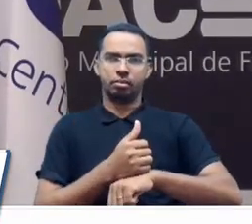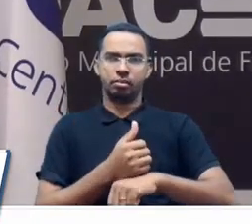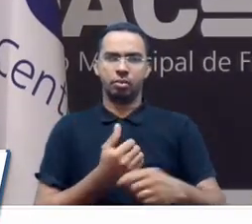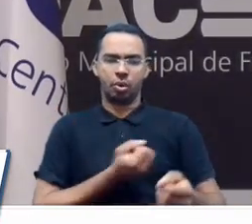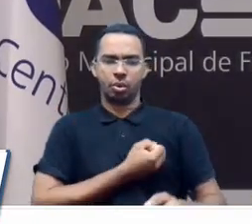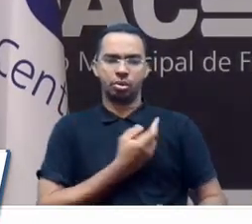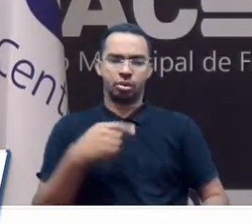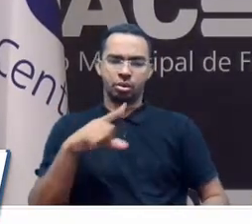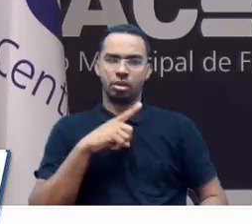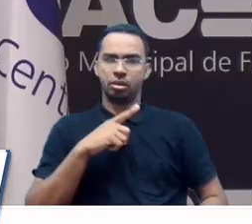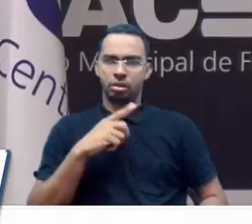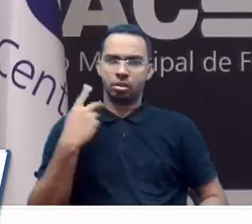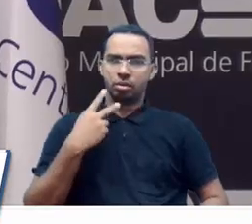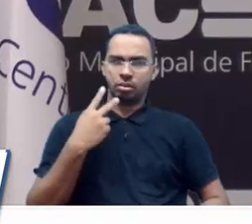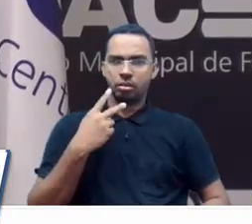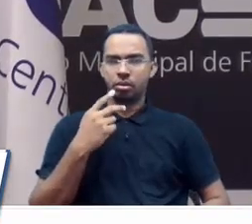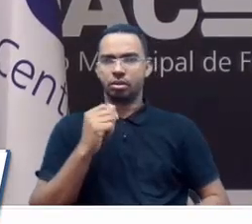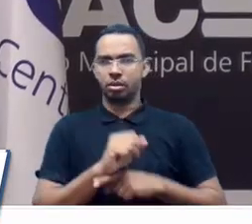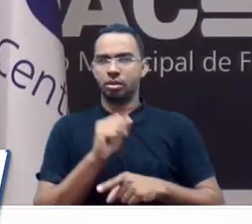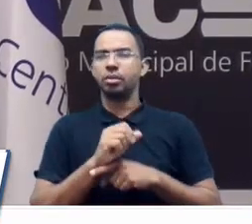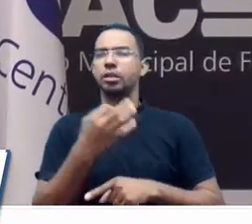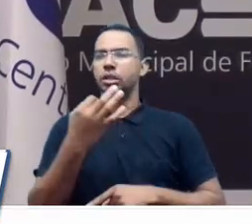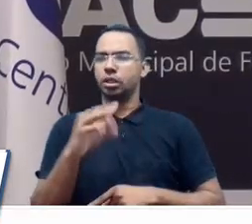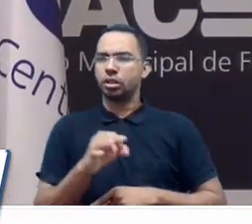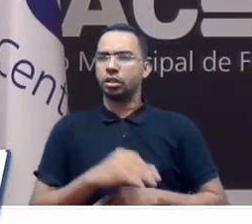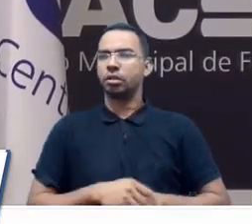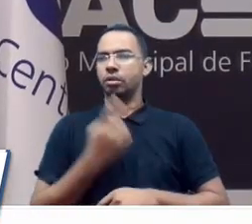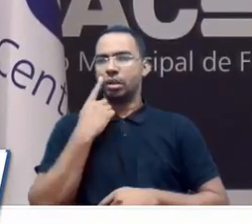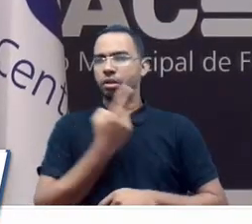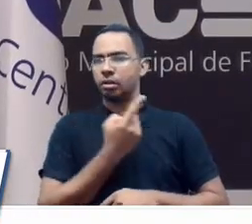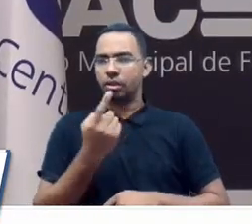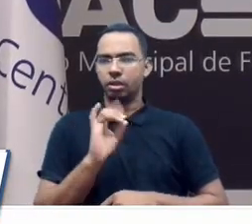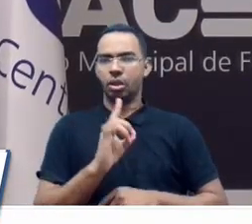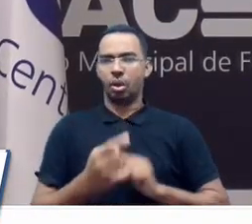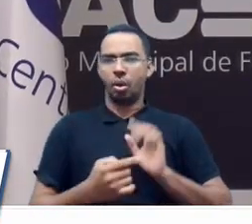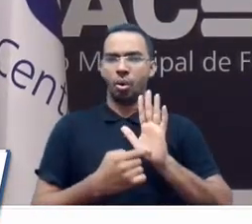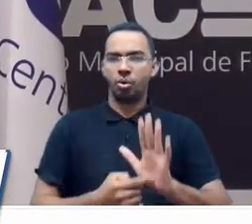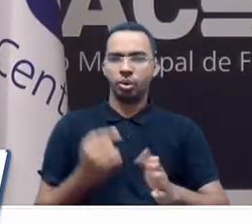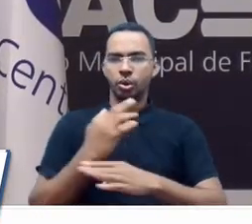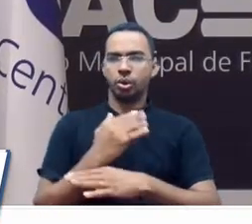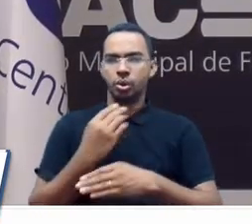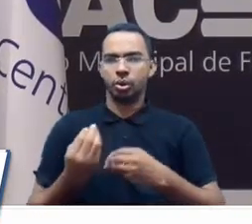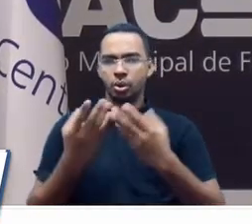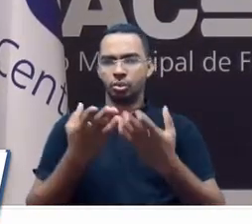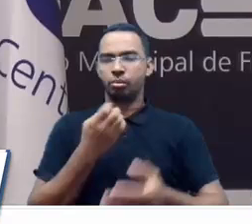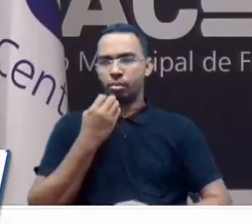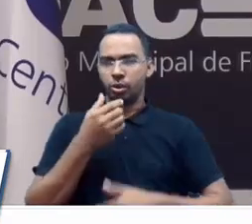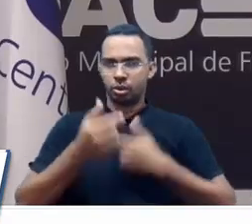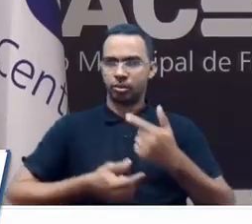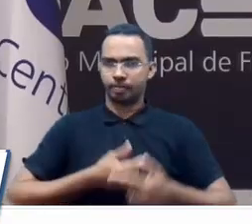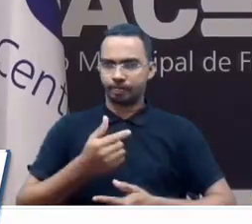temos aqui de vereadores e assessores. Aí sim, aí se vocês me mostrarem cidades que entregam bons trabalhos, que tem